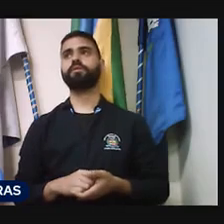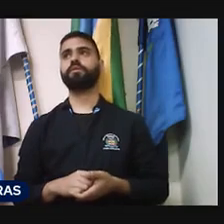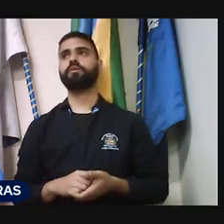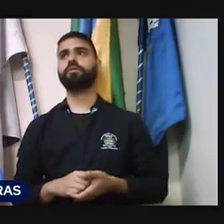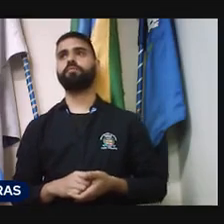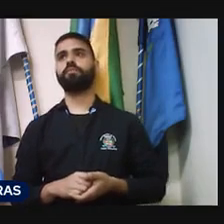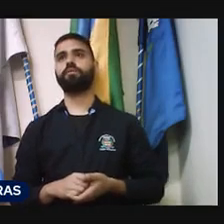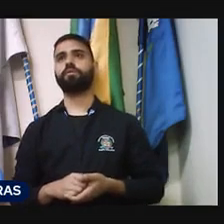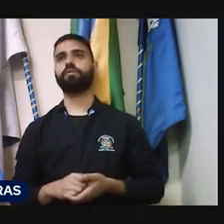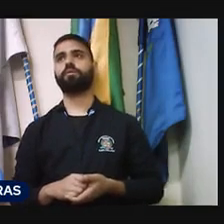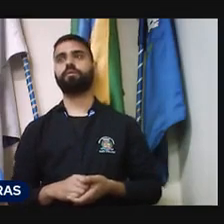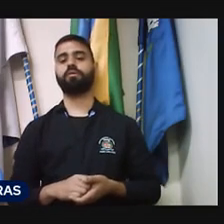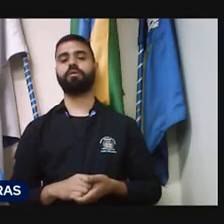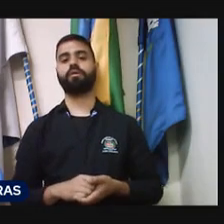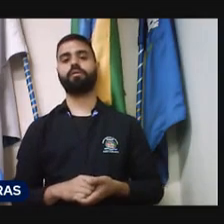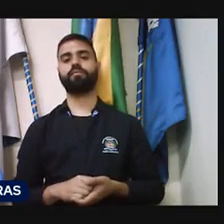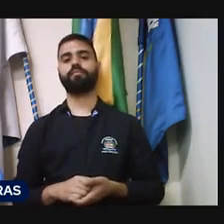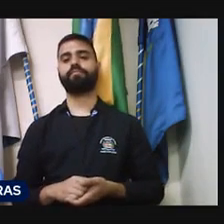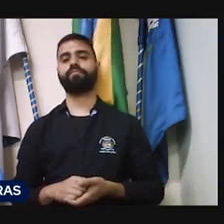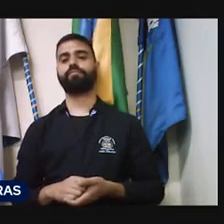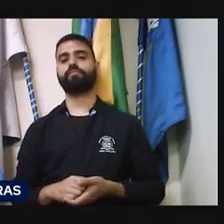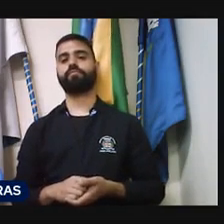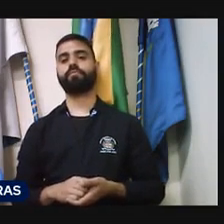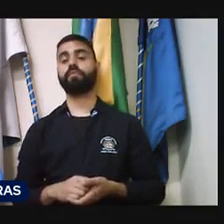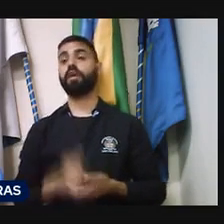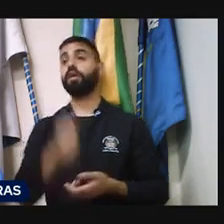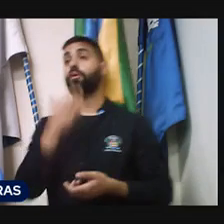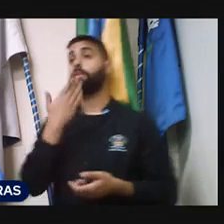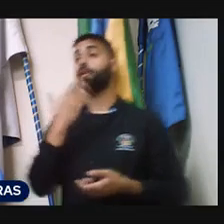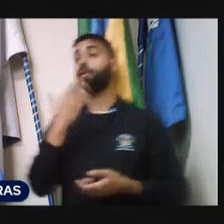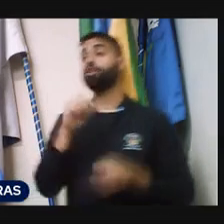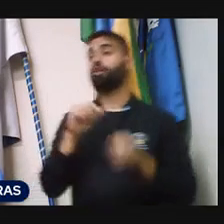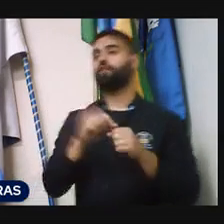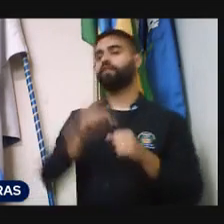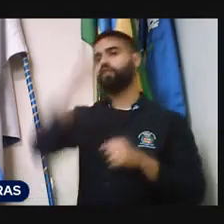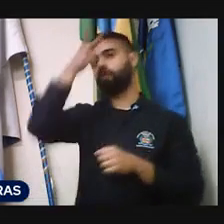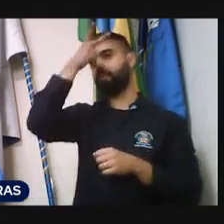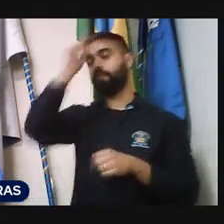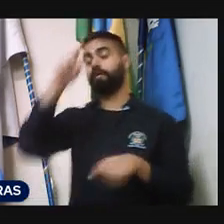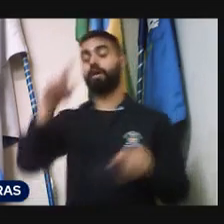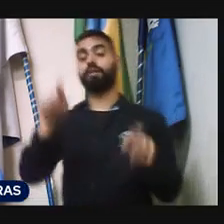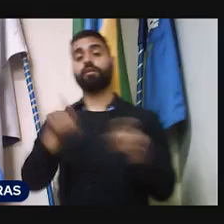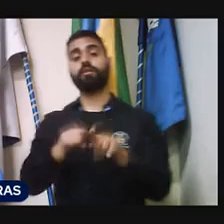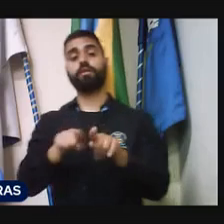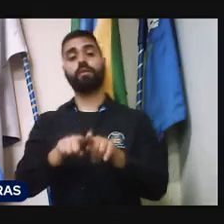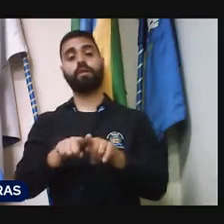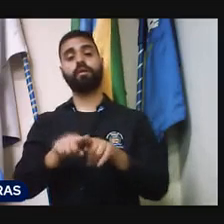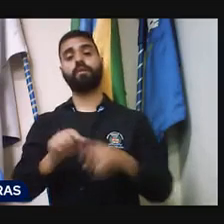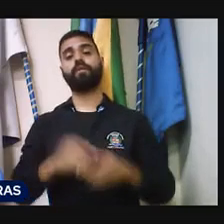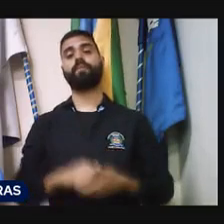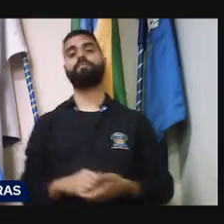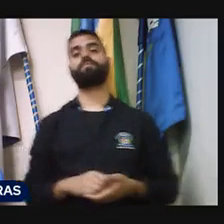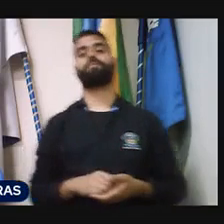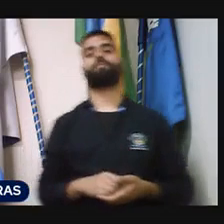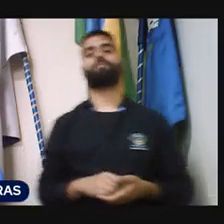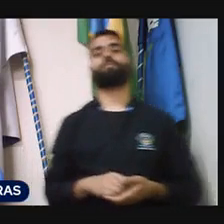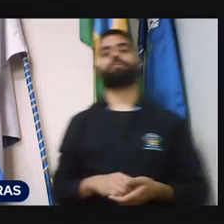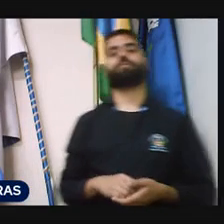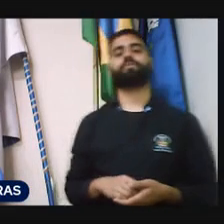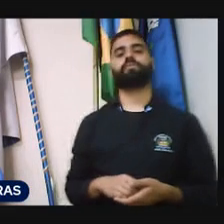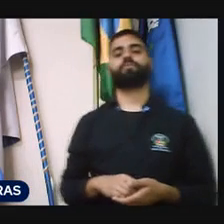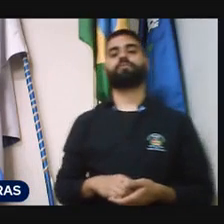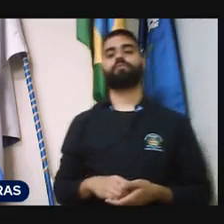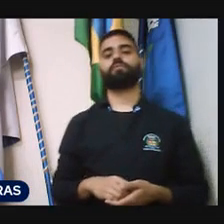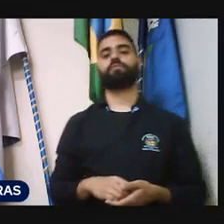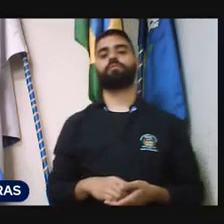junto ao prefeito ao nosso querido lá também que é um